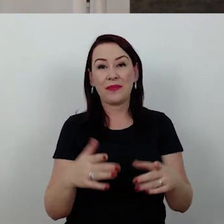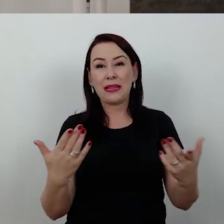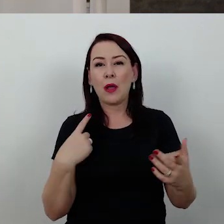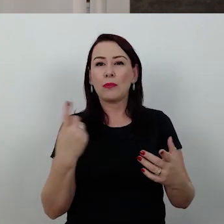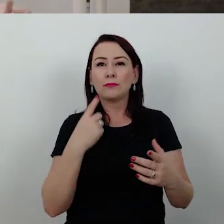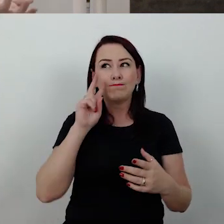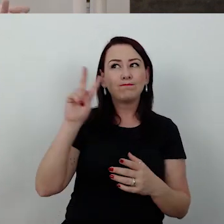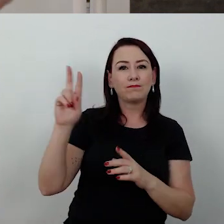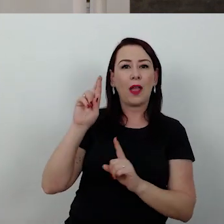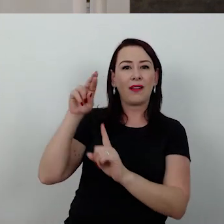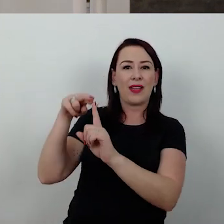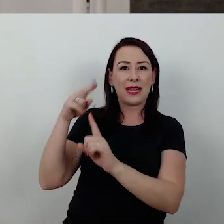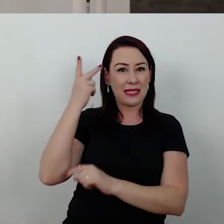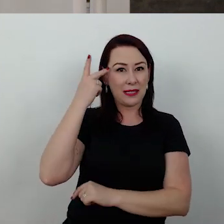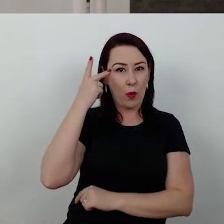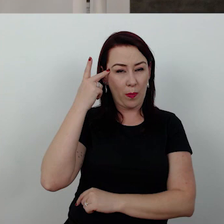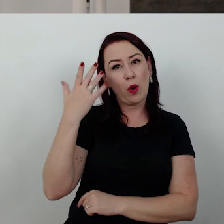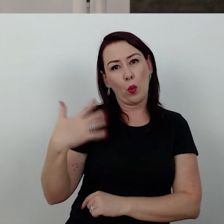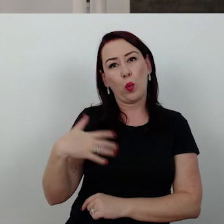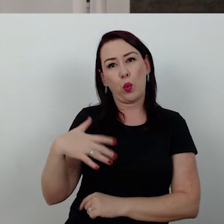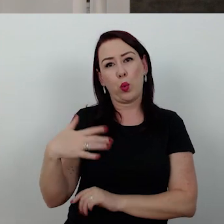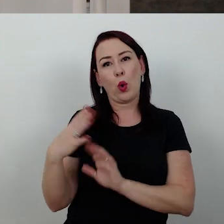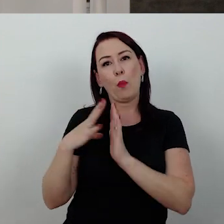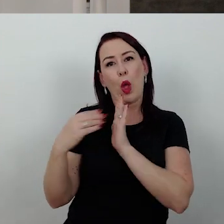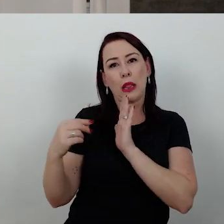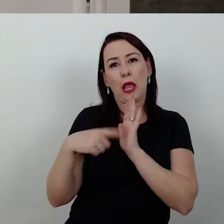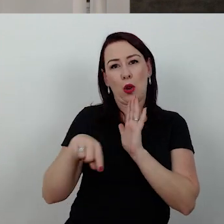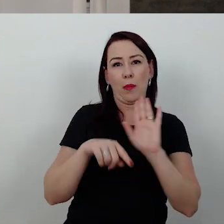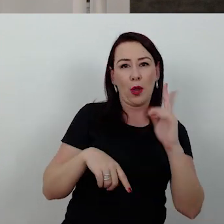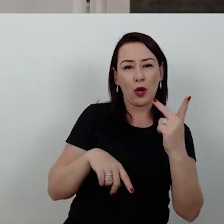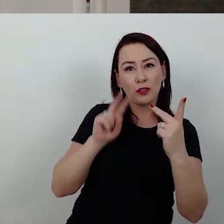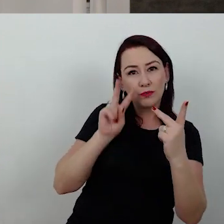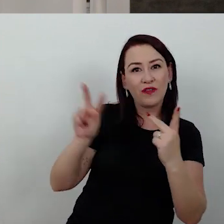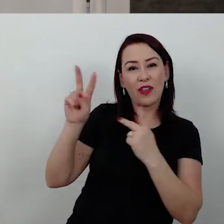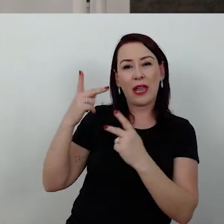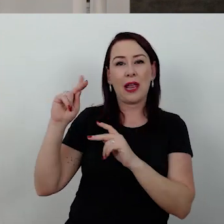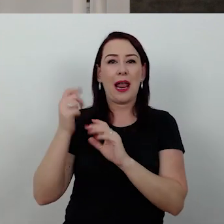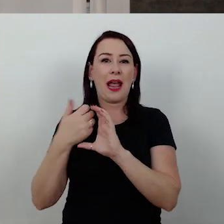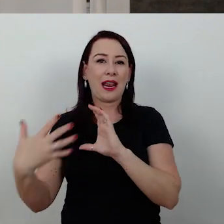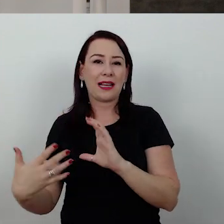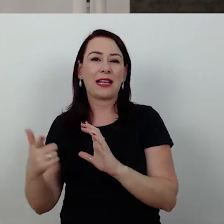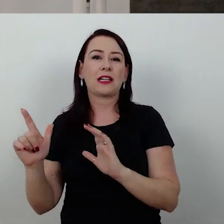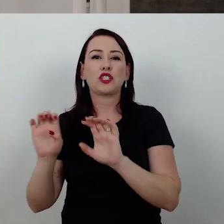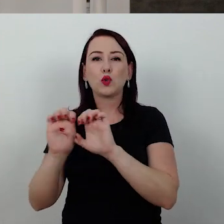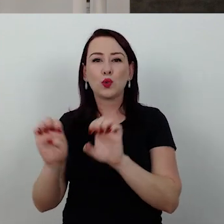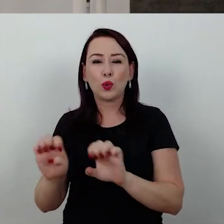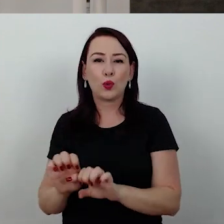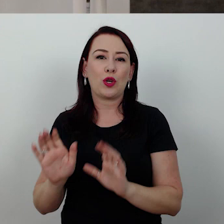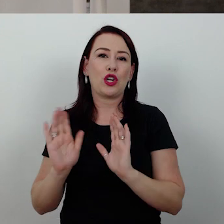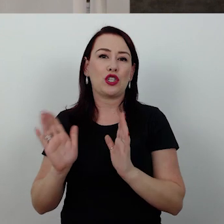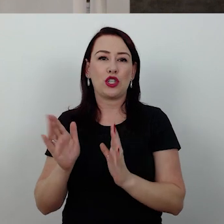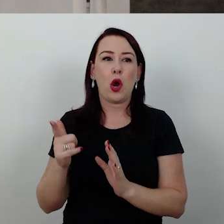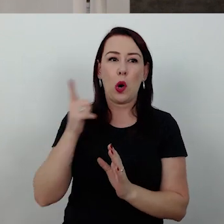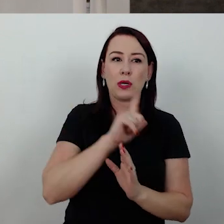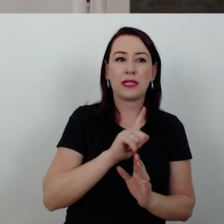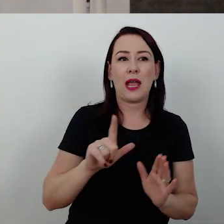aí, pensando muito em modelos como São Paulo, que também vem desenvolvendo e que acaba sendo um grande modelo para a gente de Film Commission, porque é uma Film Commission já bem